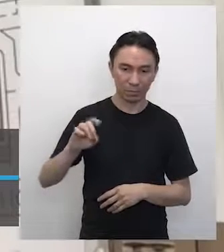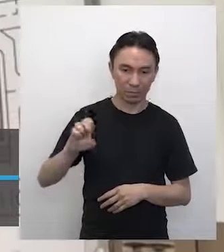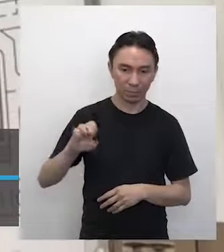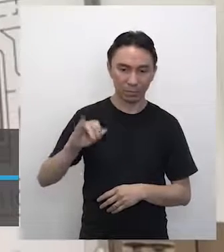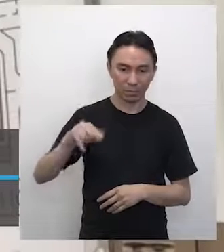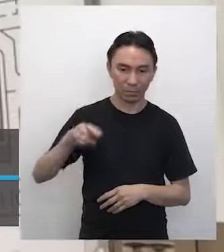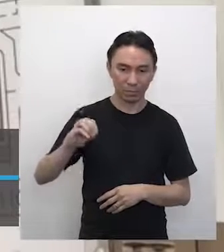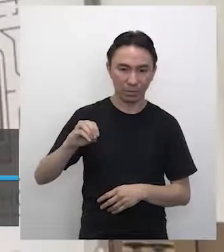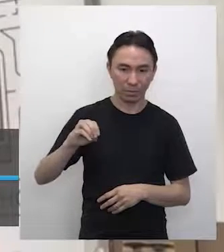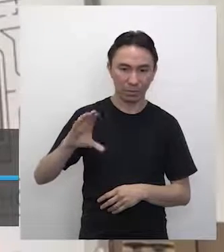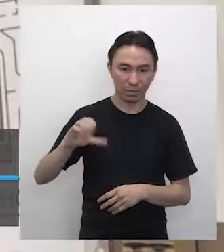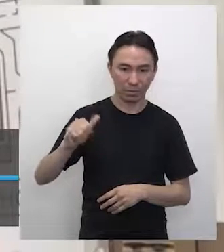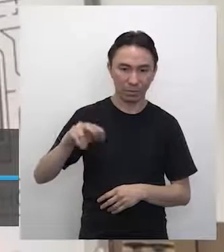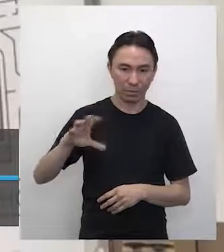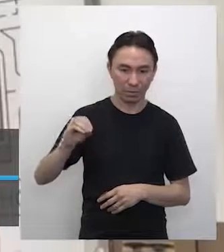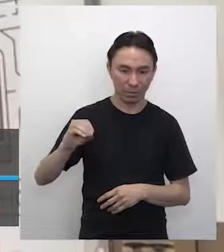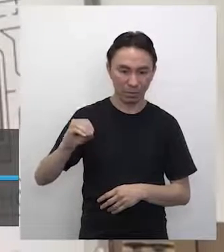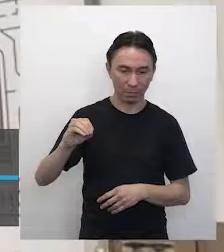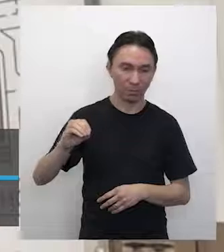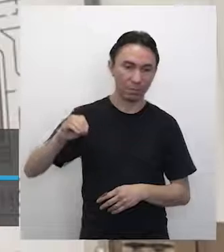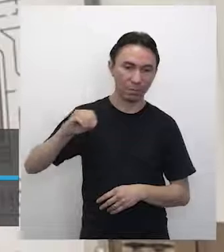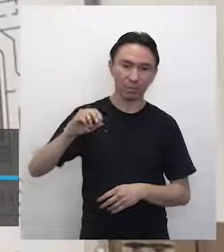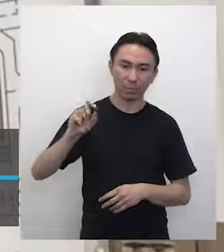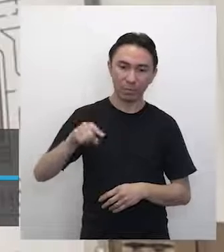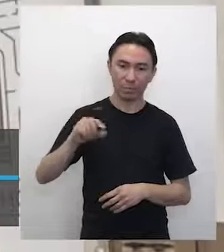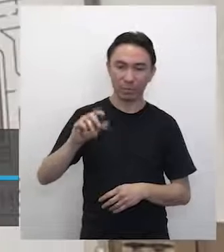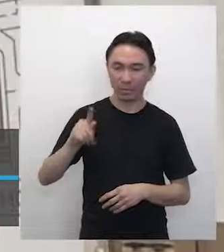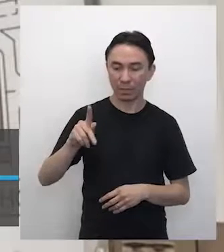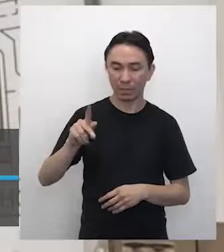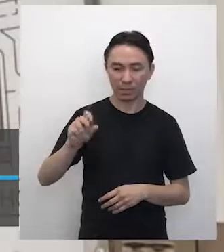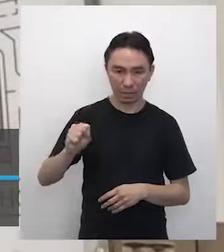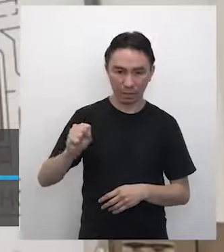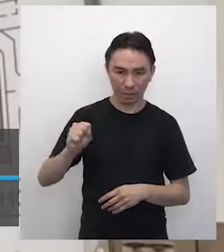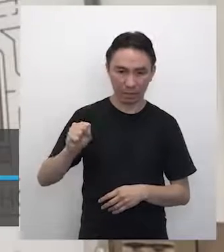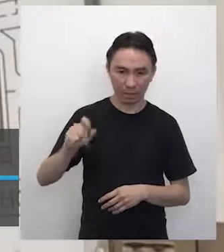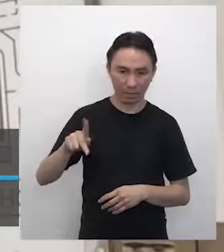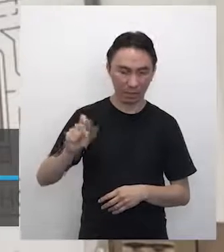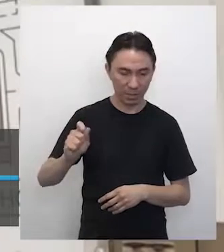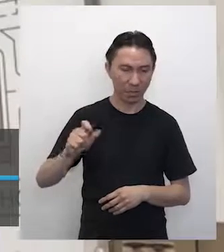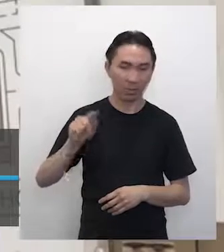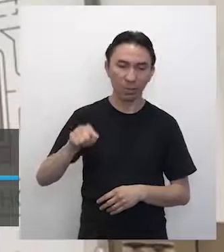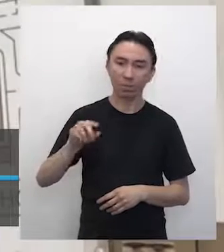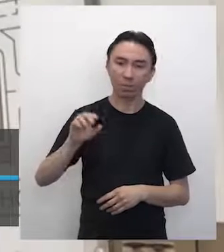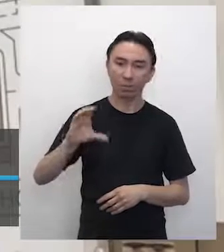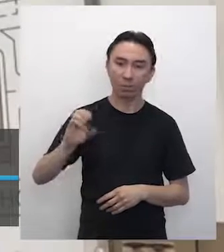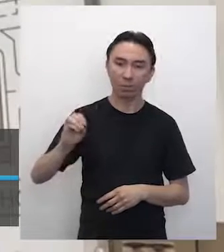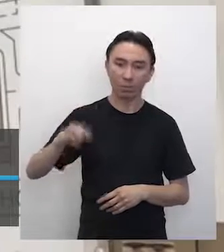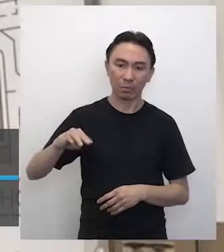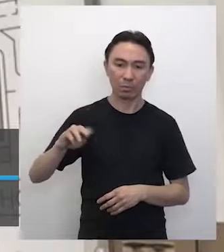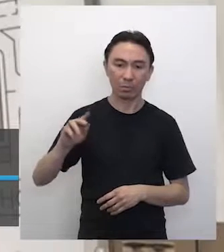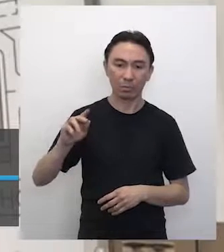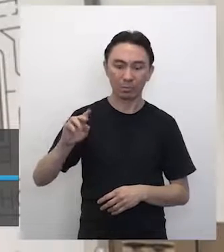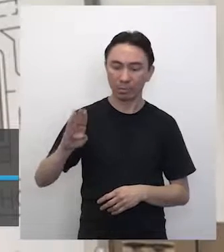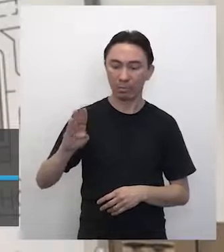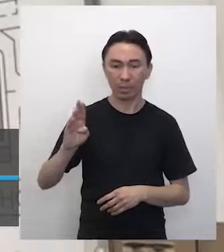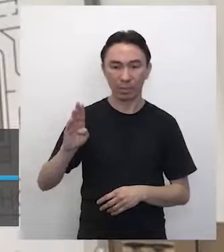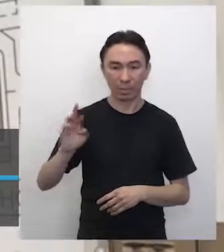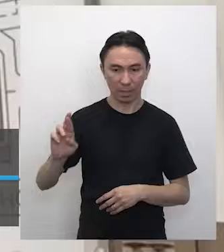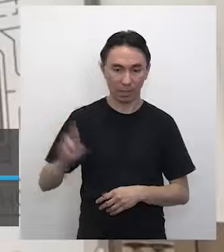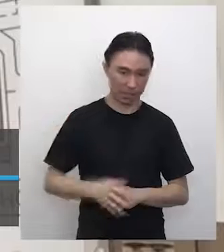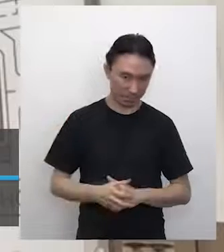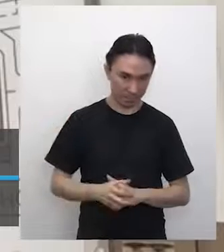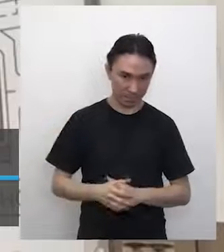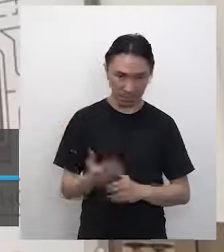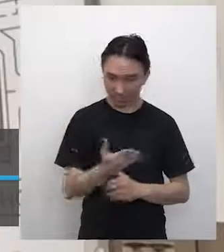centrodeinnovacal.educacau.sp.gov.br. Se vocês tiverem algum projeto, lembrando, né, em tecnologia, robótica, empreendedorismo, nessa área de tecnologia,